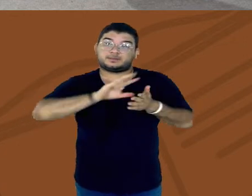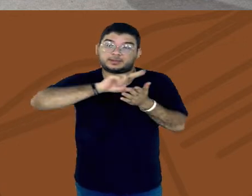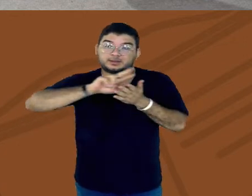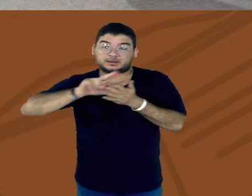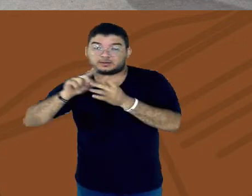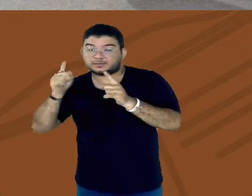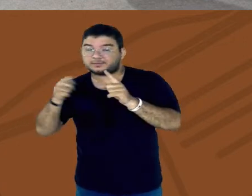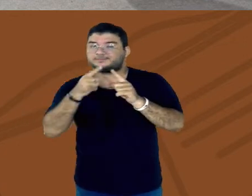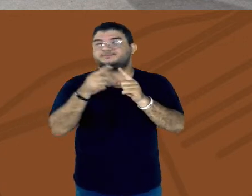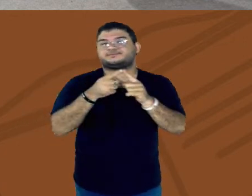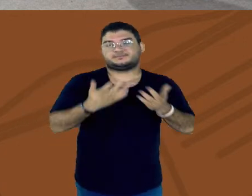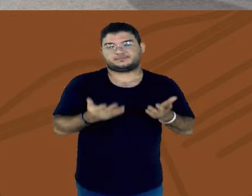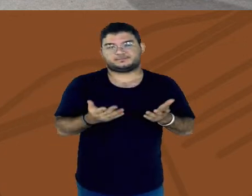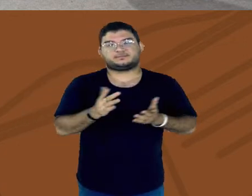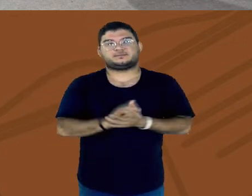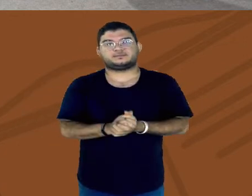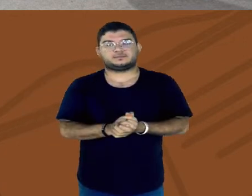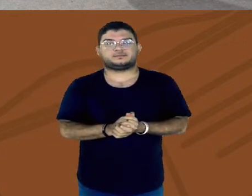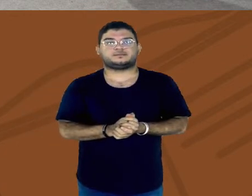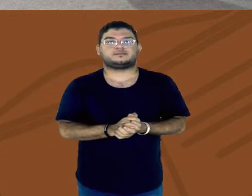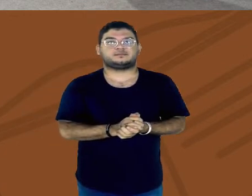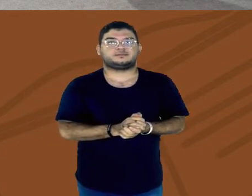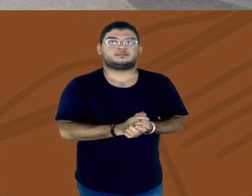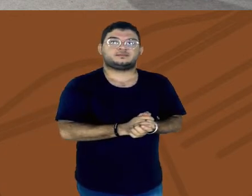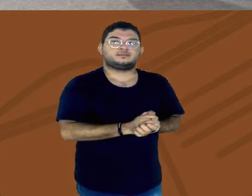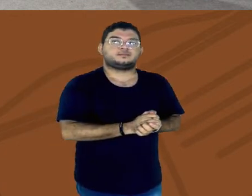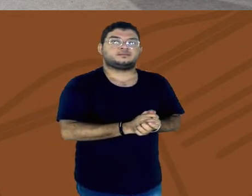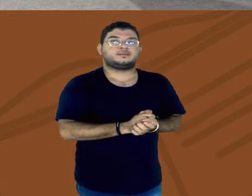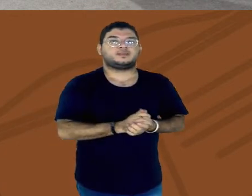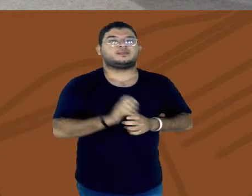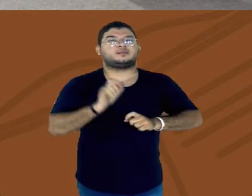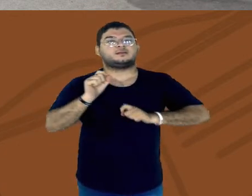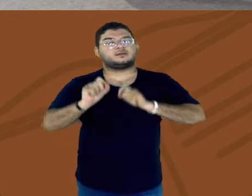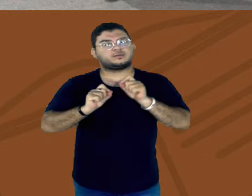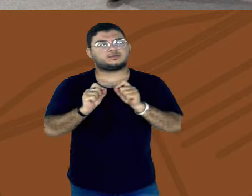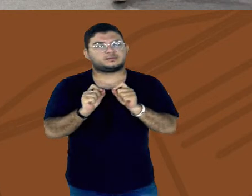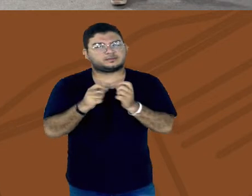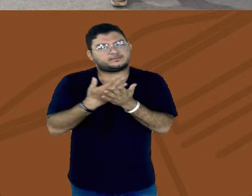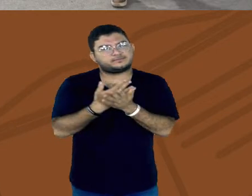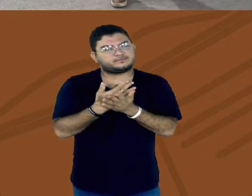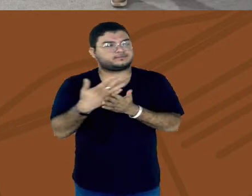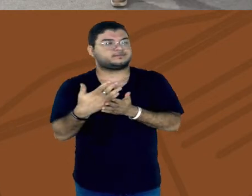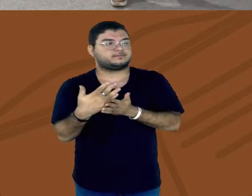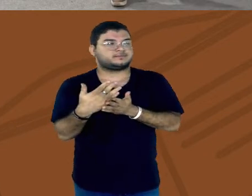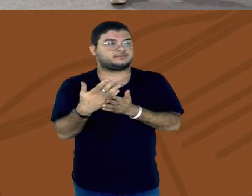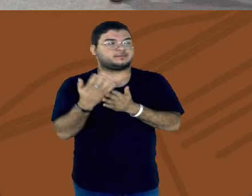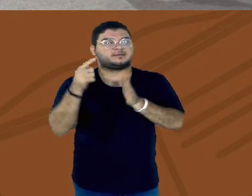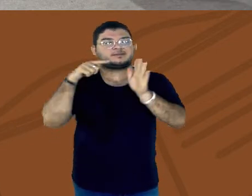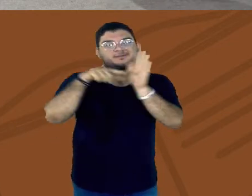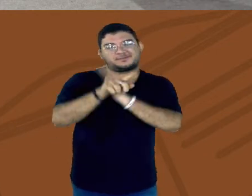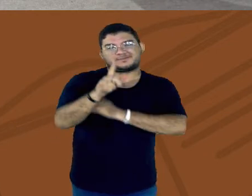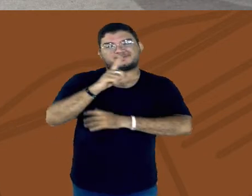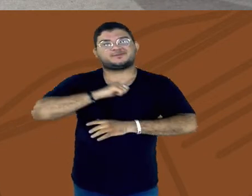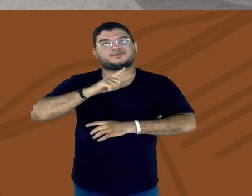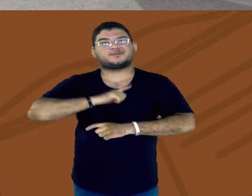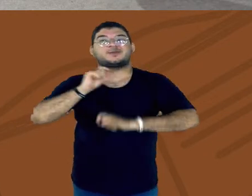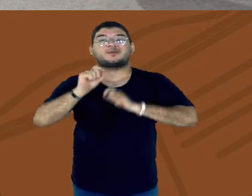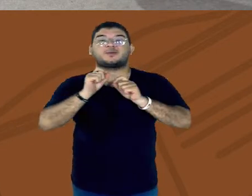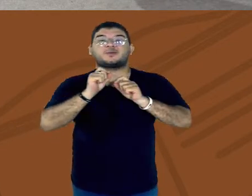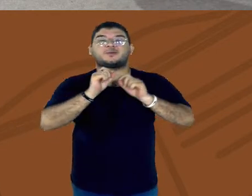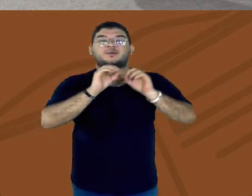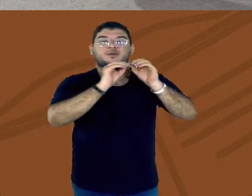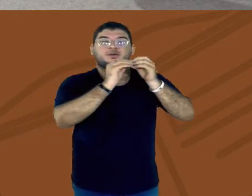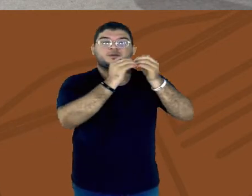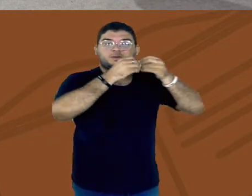a produção desses hormônios. Dando continuidade, tem uma pergunta. O que são glândulas? Eu já